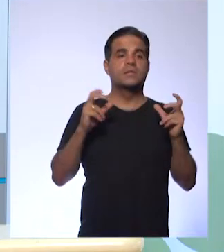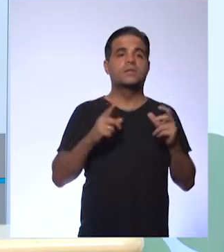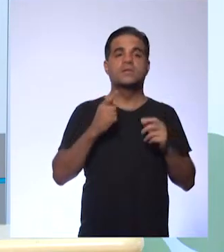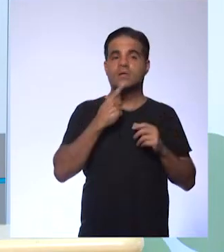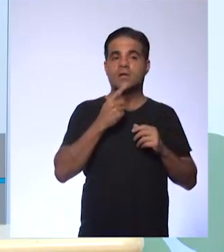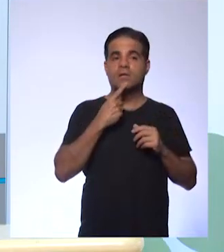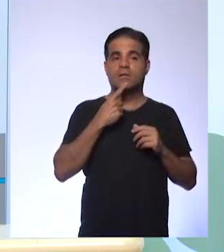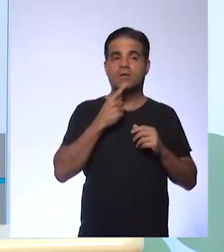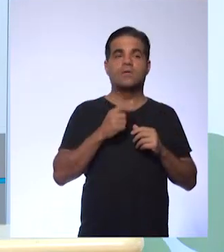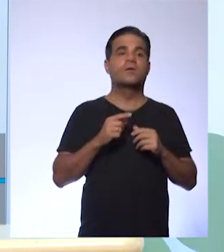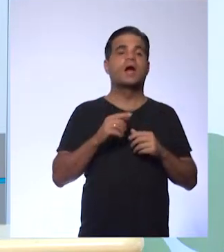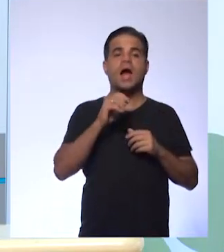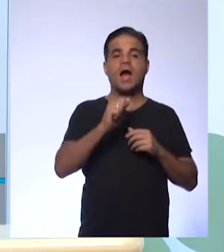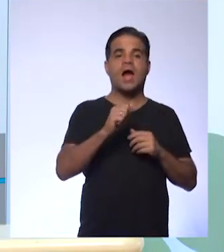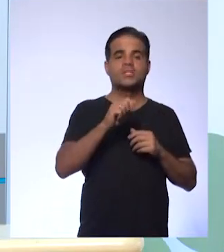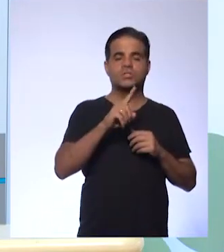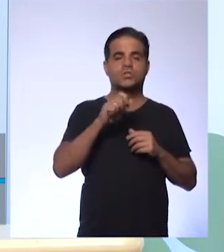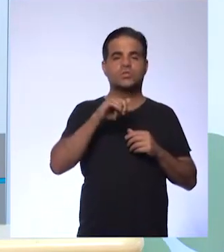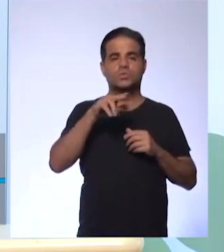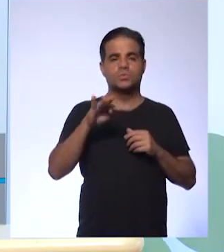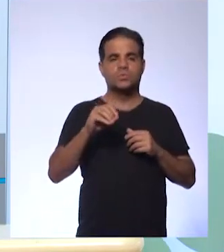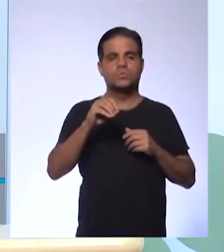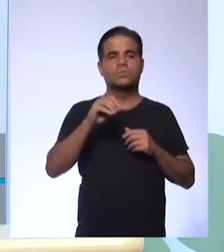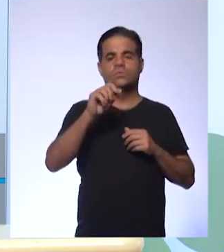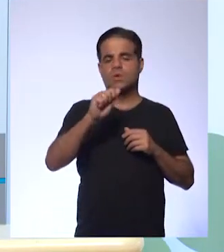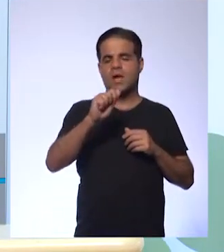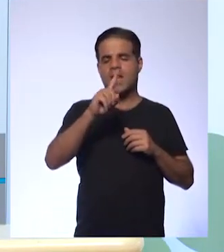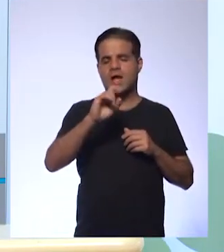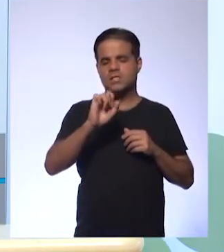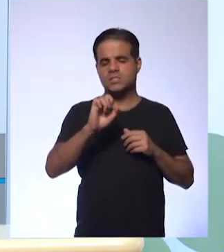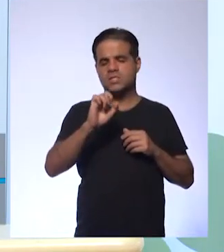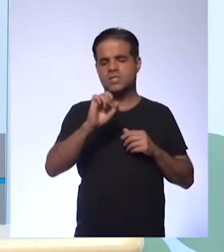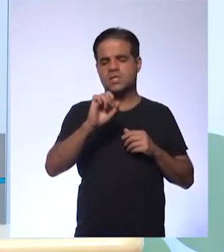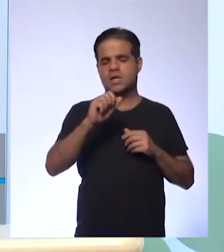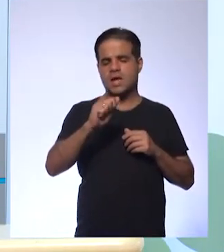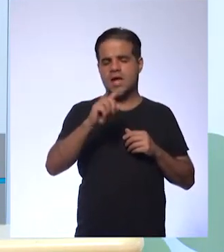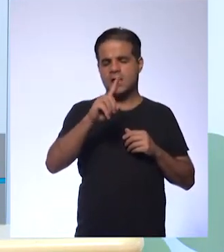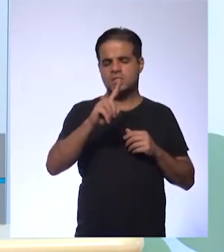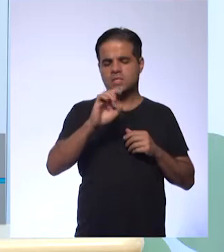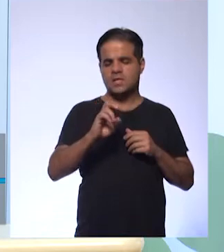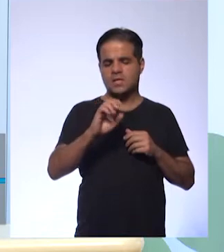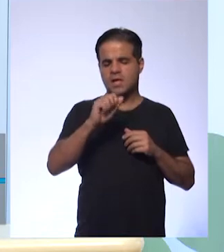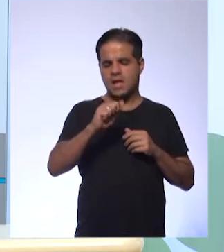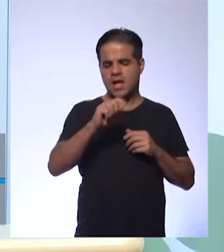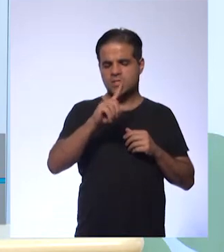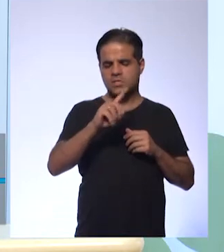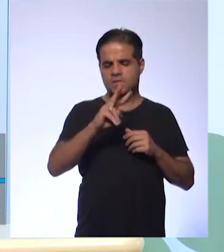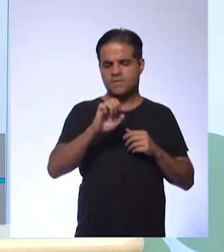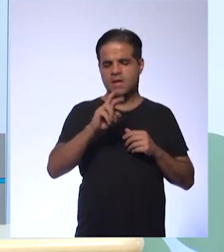gente está falando de adjunto adverbial ou advérbio, no que se diz, ou locução